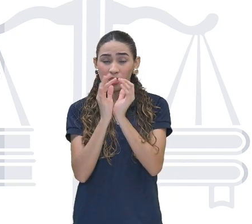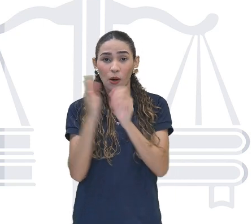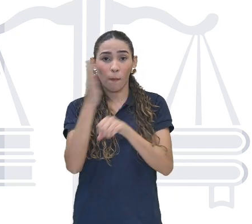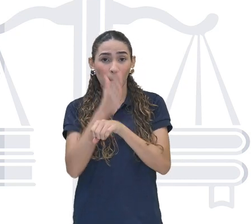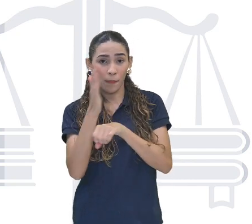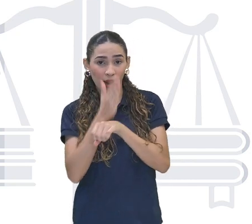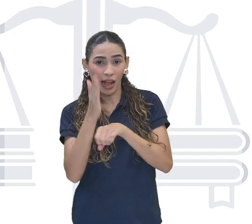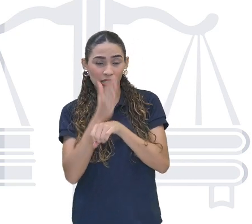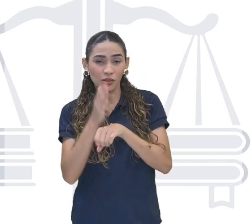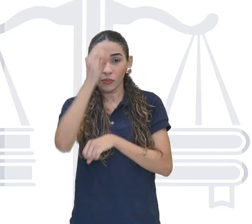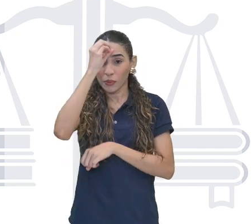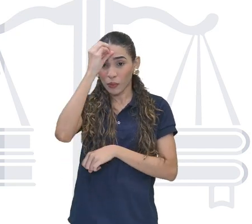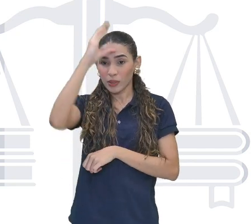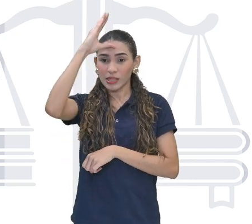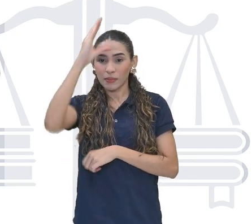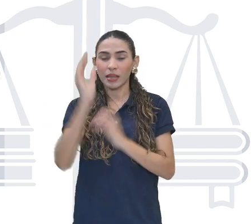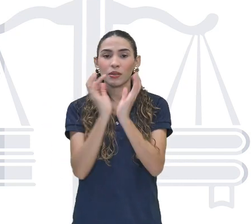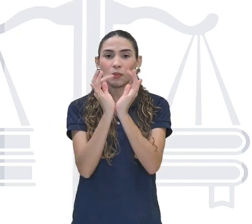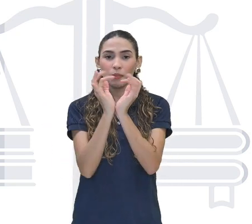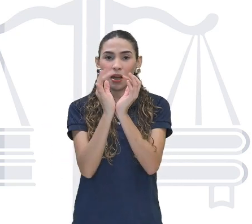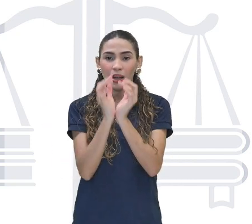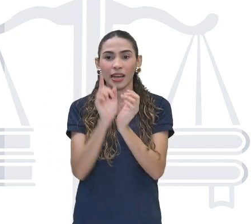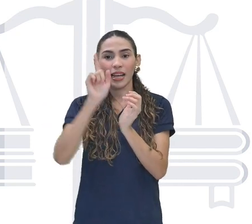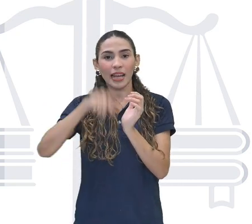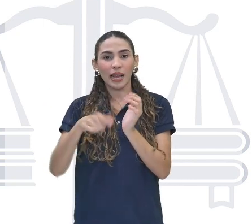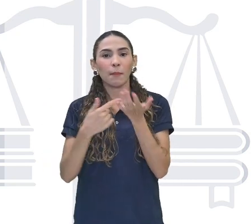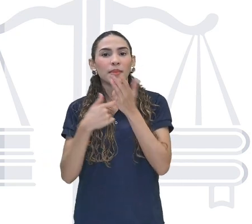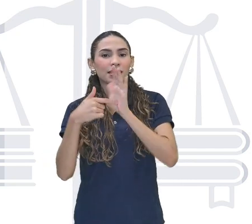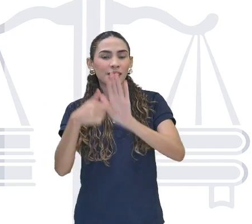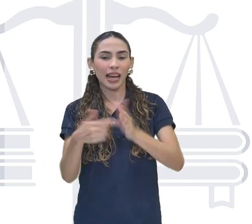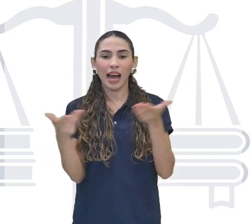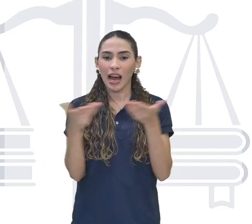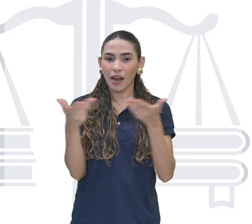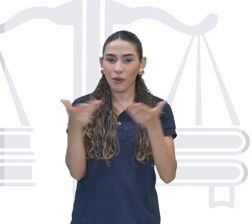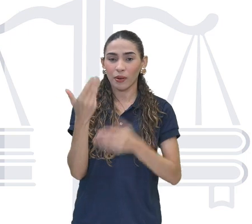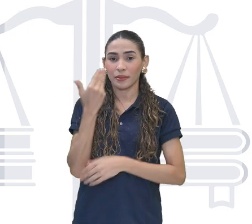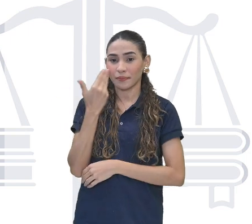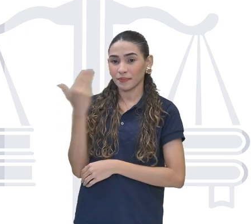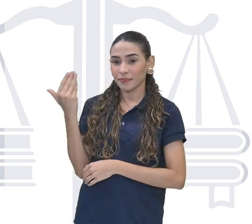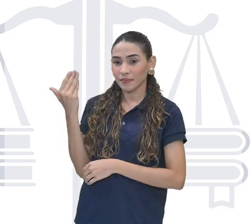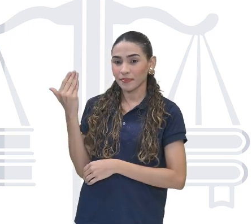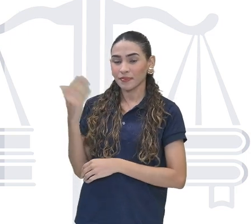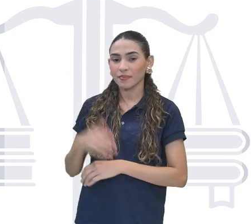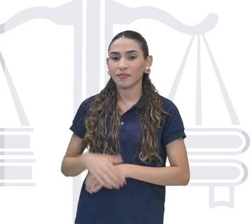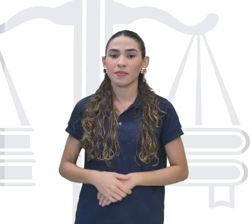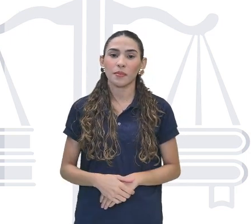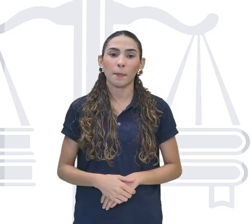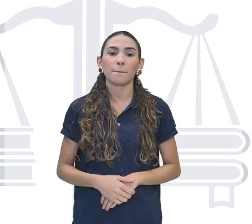Esse conhecimento metacognitivo que é o que eu vou trazer em destaque para vocês. Olha só,